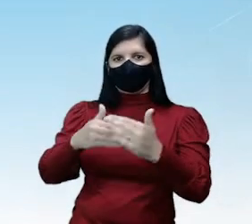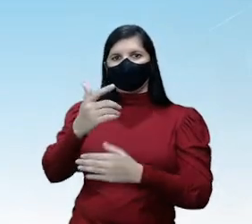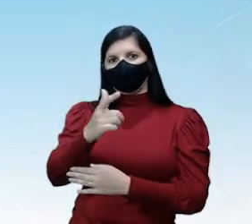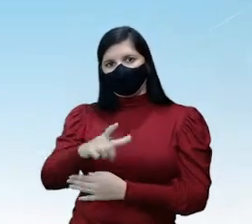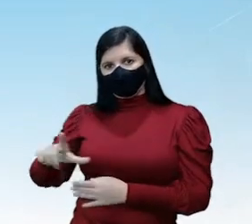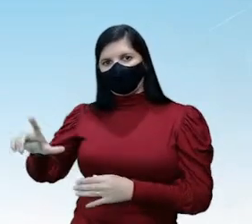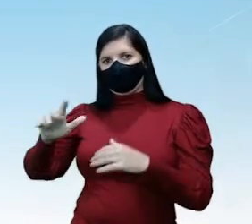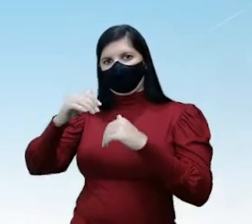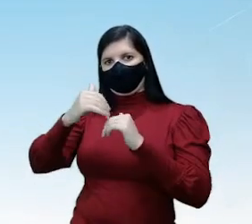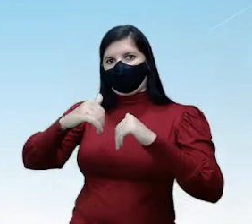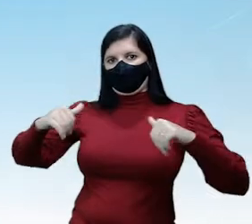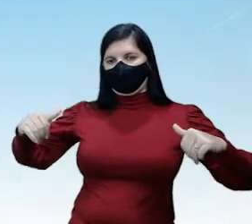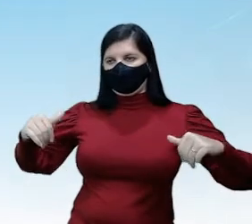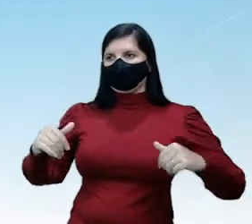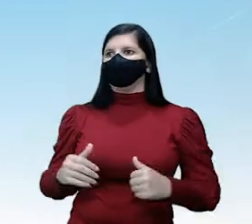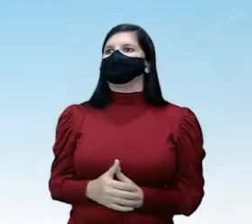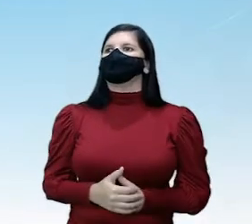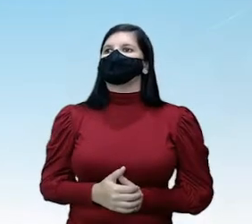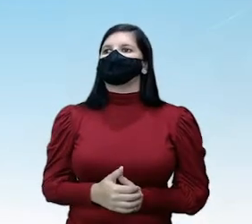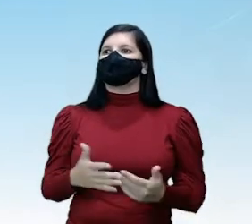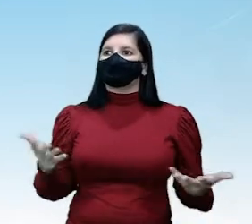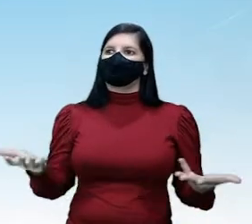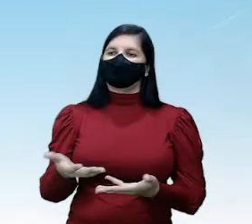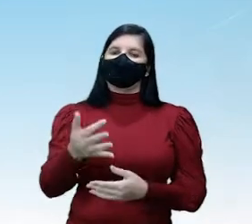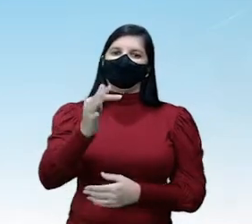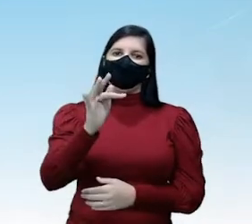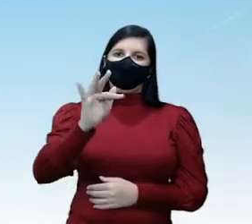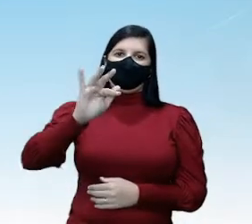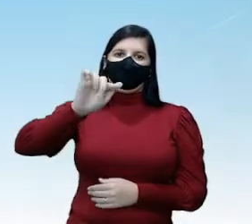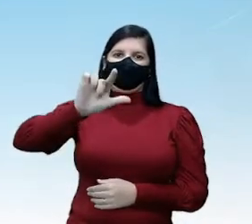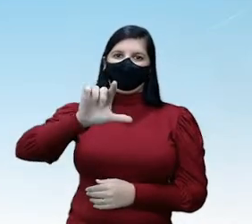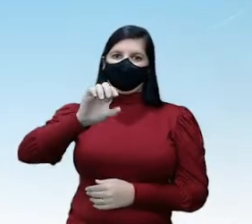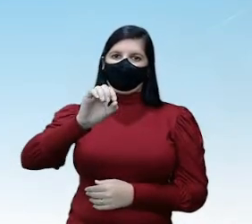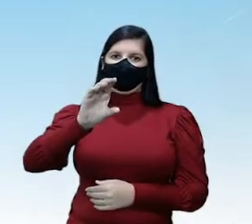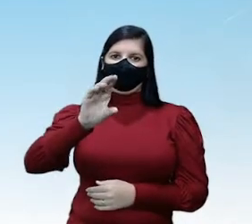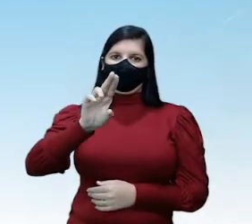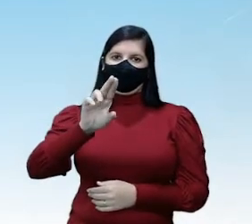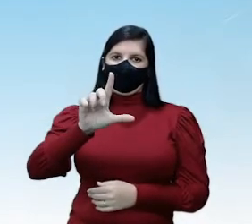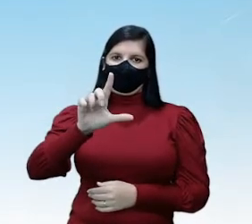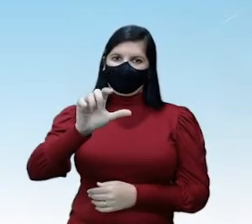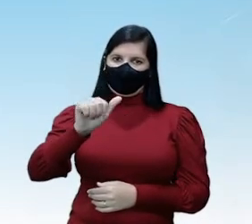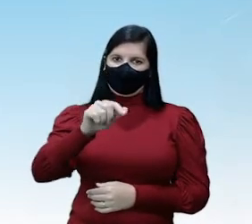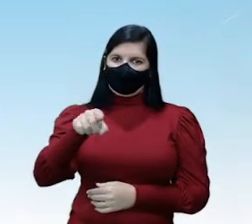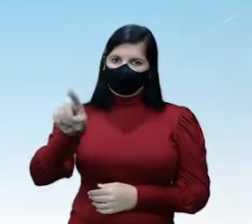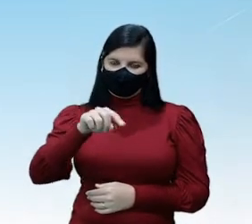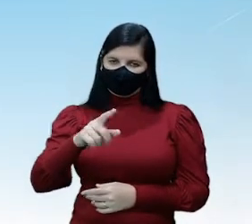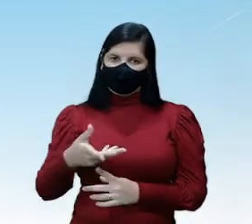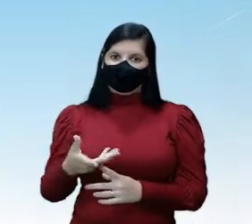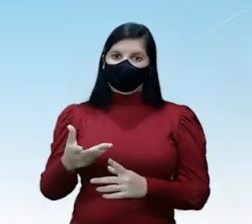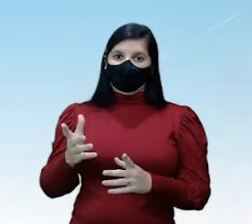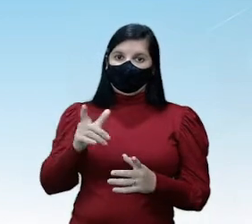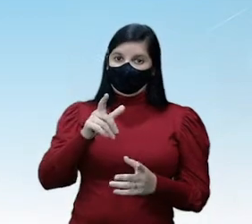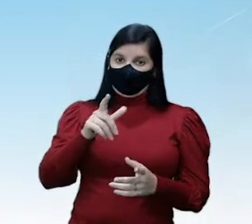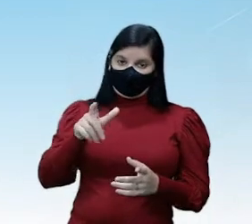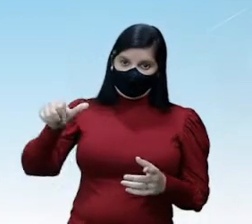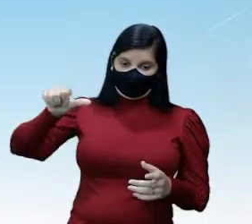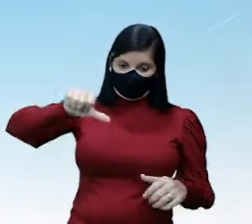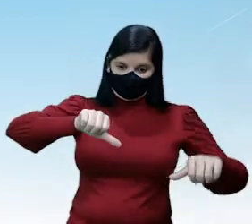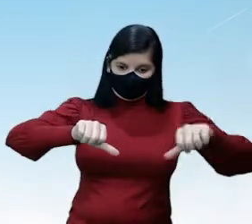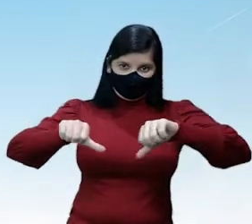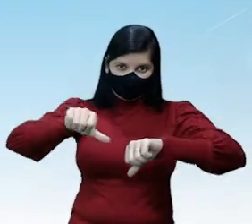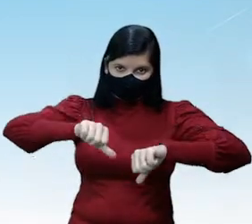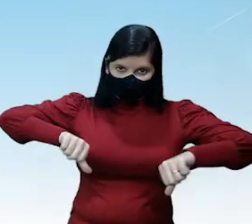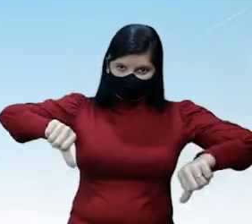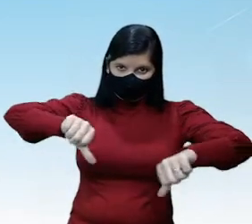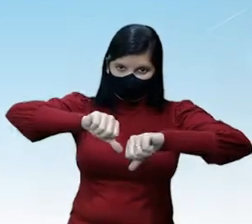de separação aí da água, que é o processo ali de floculação, ou seja, após a adição do coagulante,